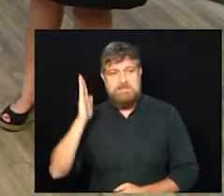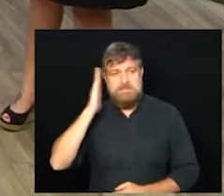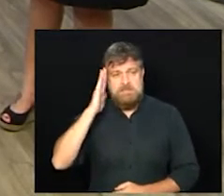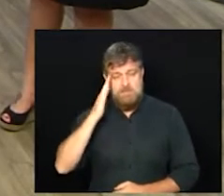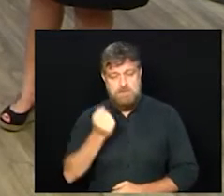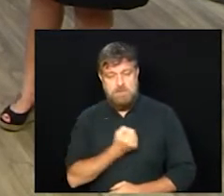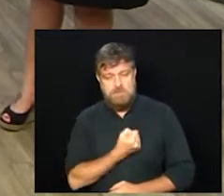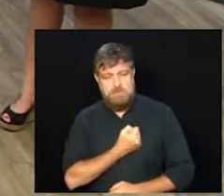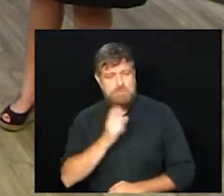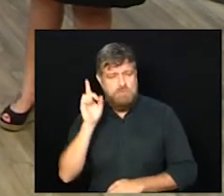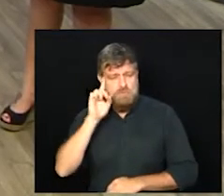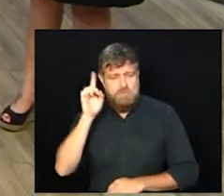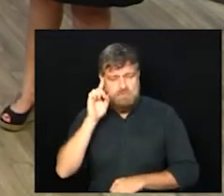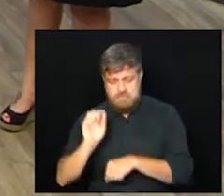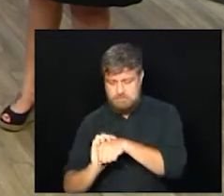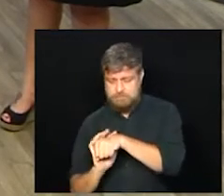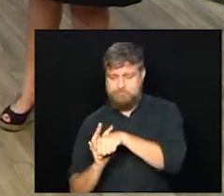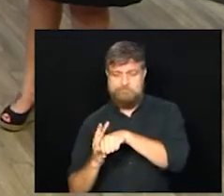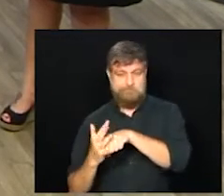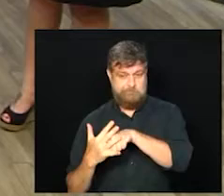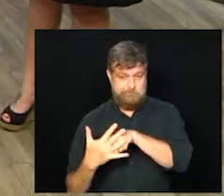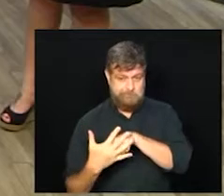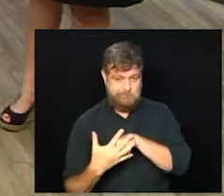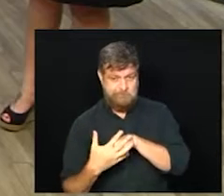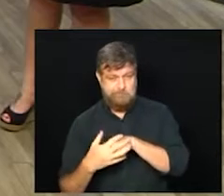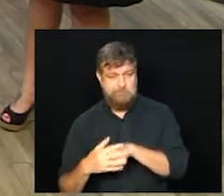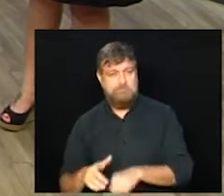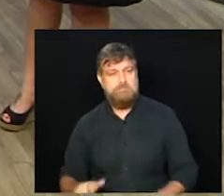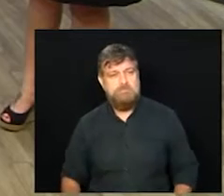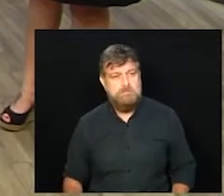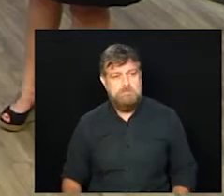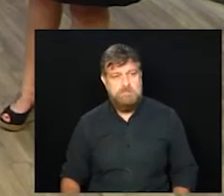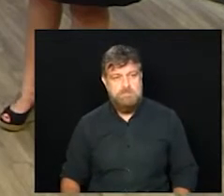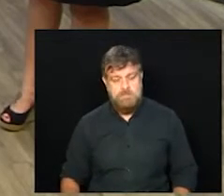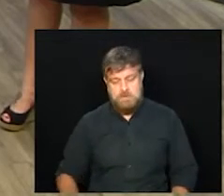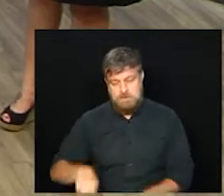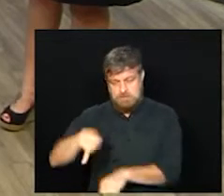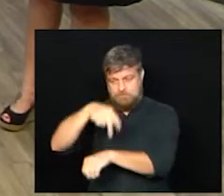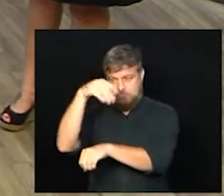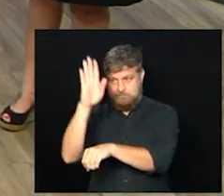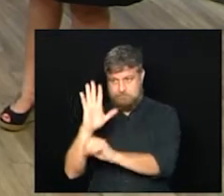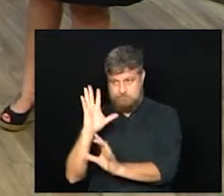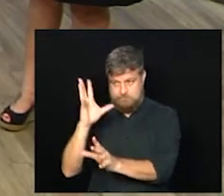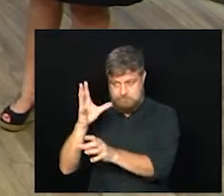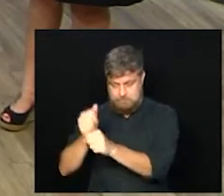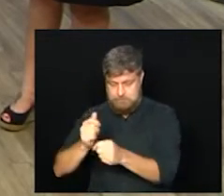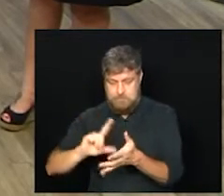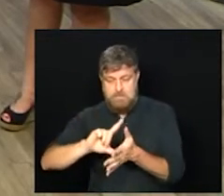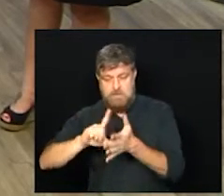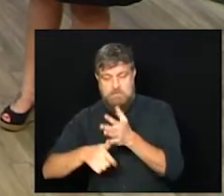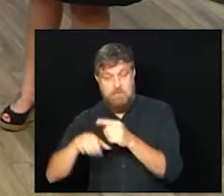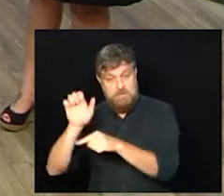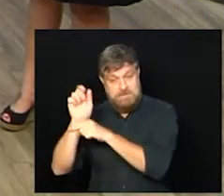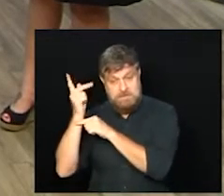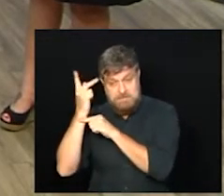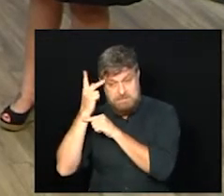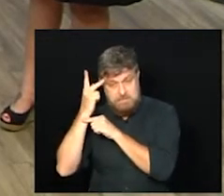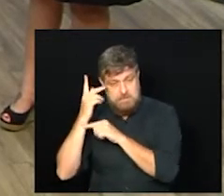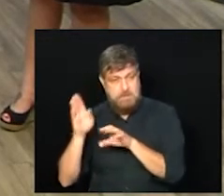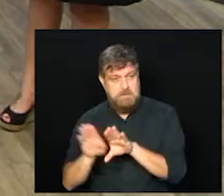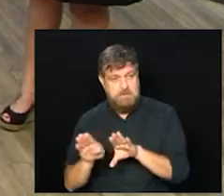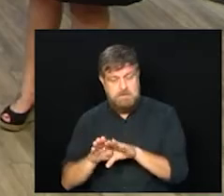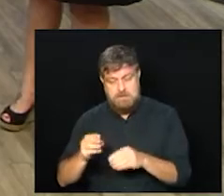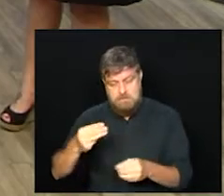atualização diária dos casos da Covid-19 sobre o nosso país. Depois, Estado de São Paulo,